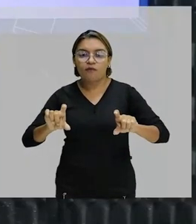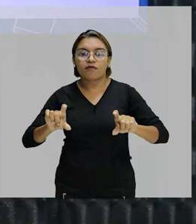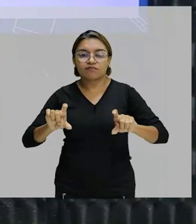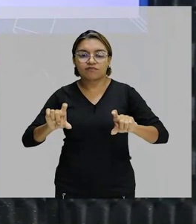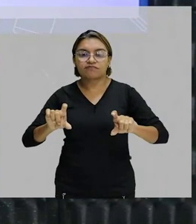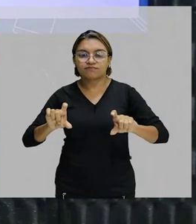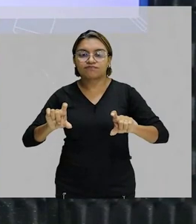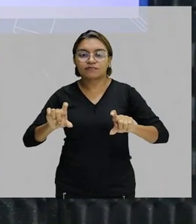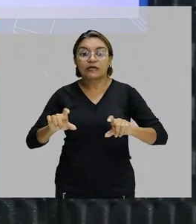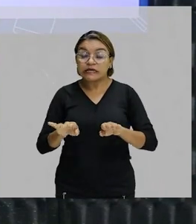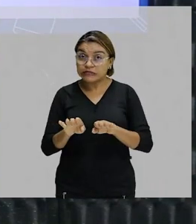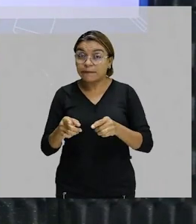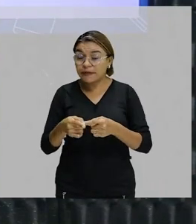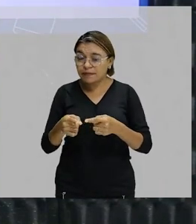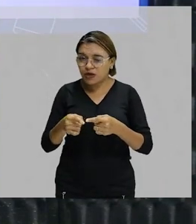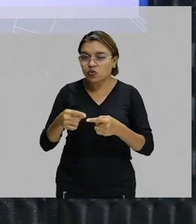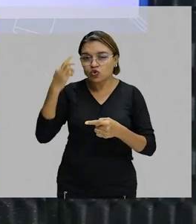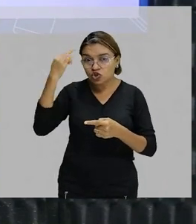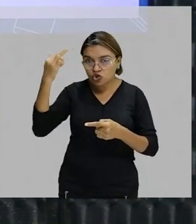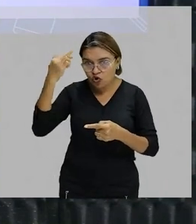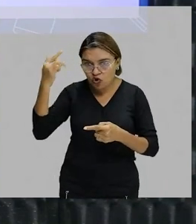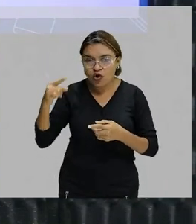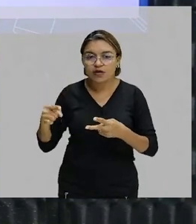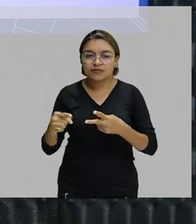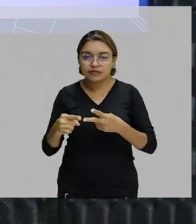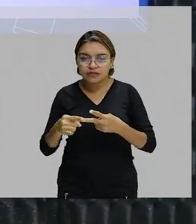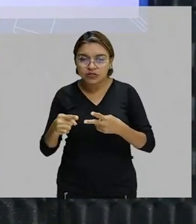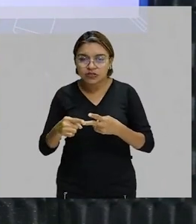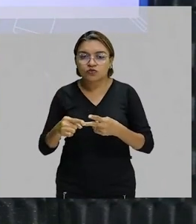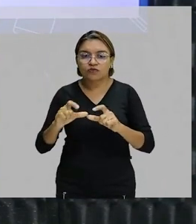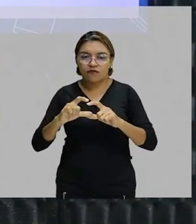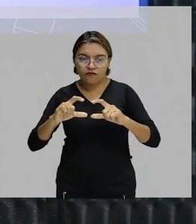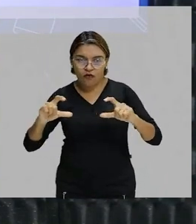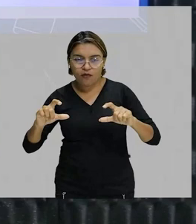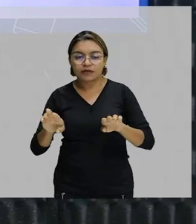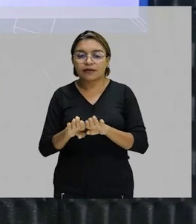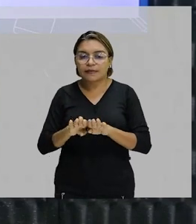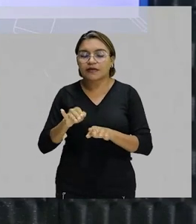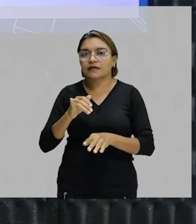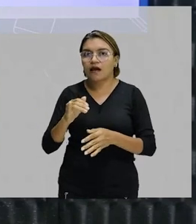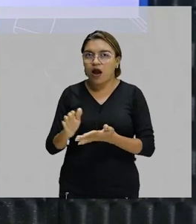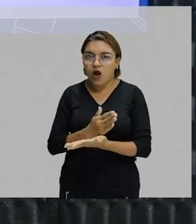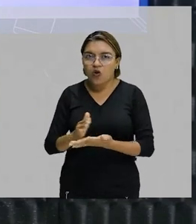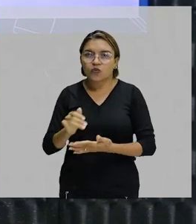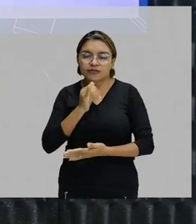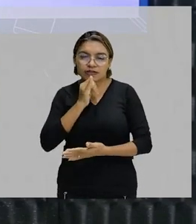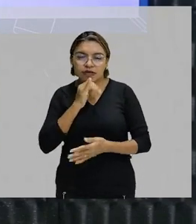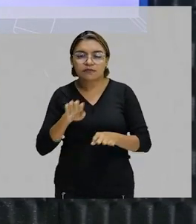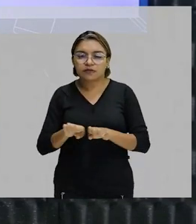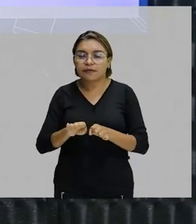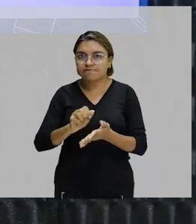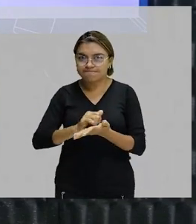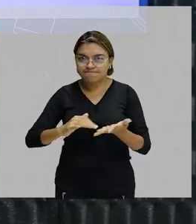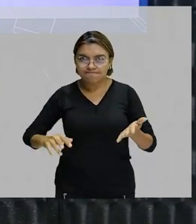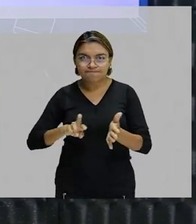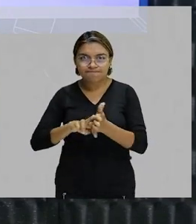fórmula da soma dos termos de um PA vamos ver alguns exemplos e por fim comentaremos alguns exercícios tá Então veja